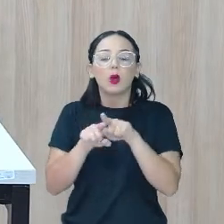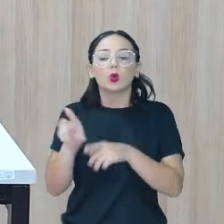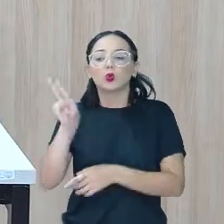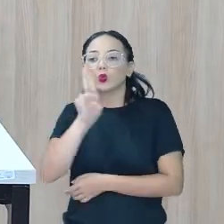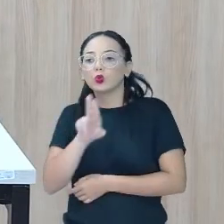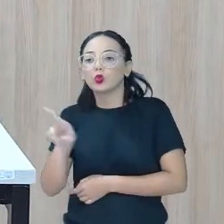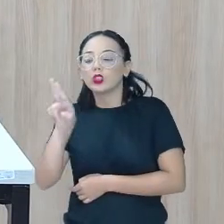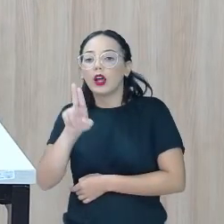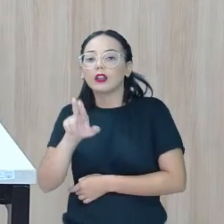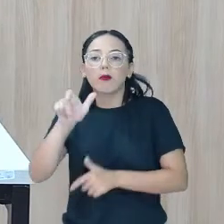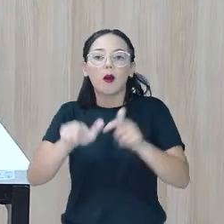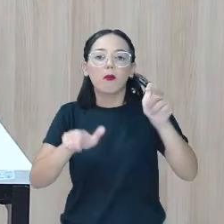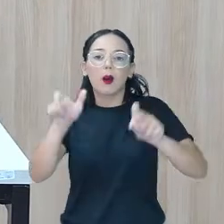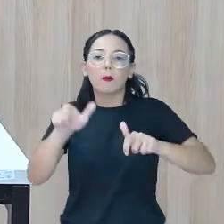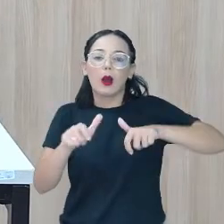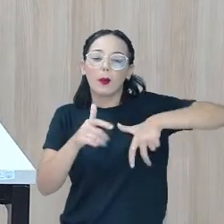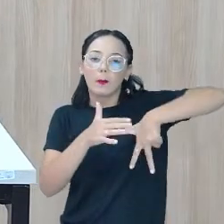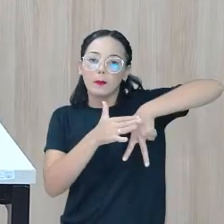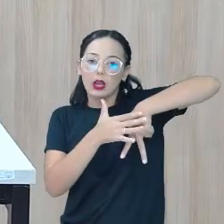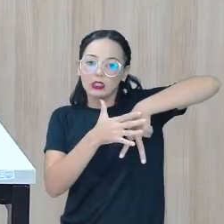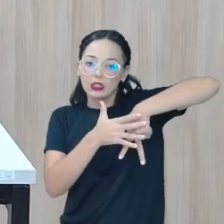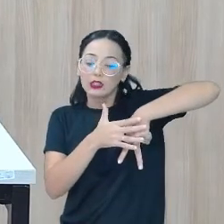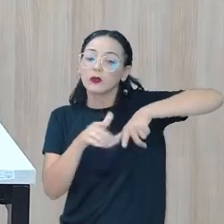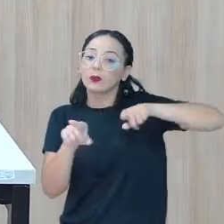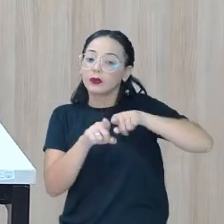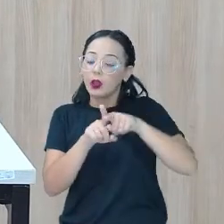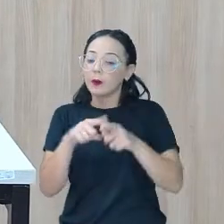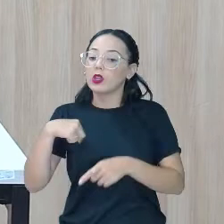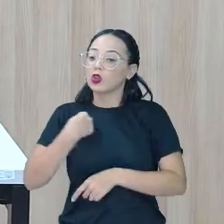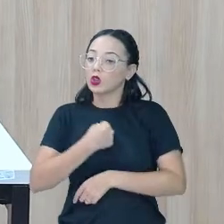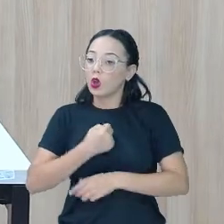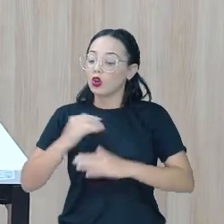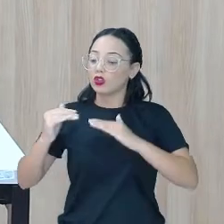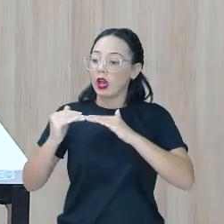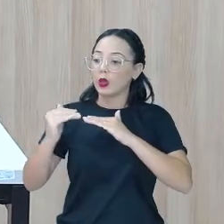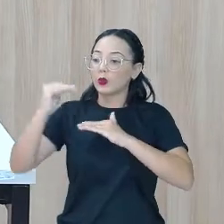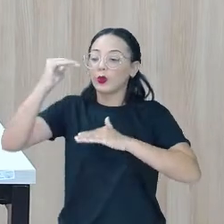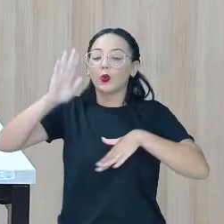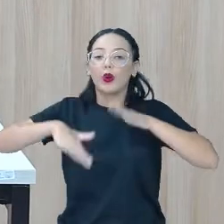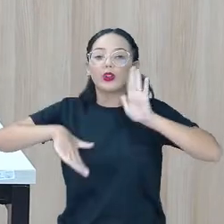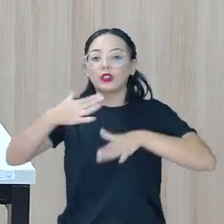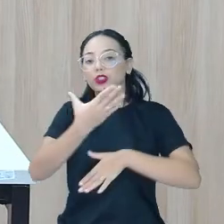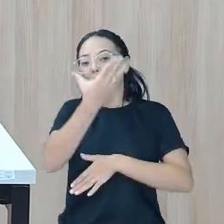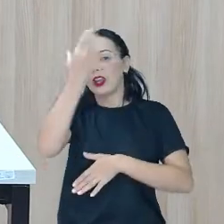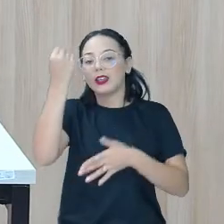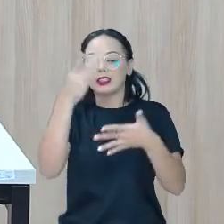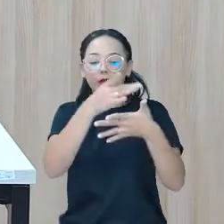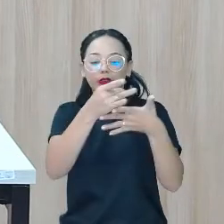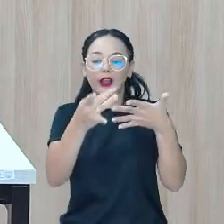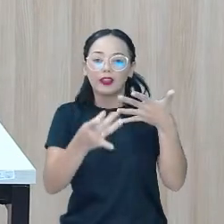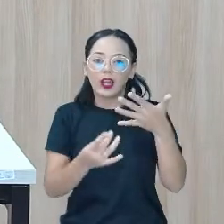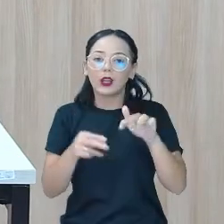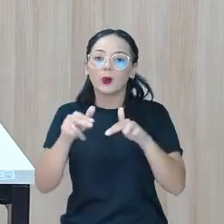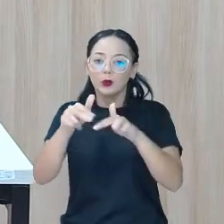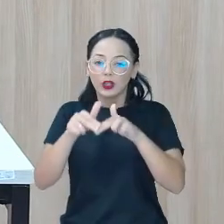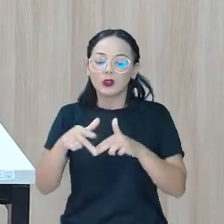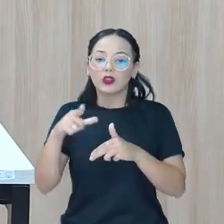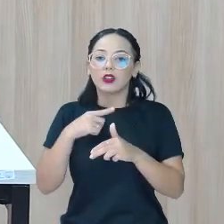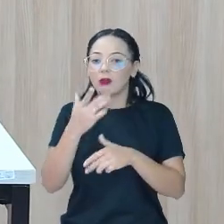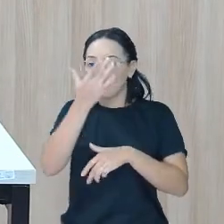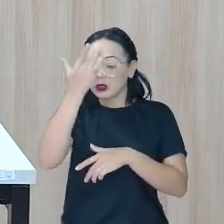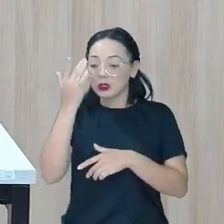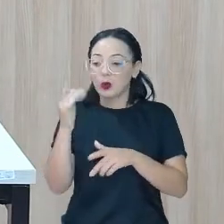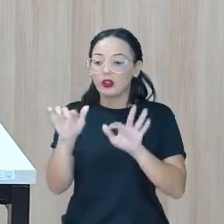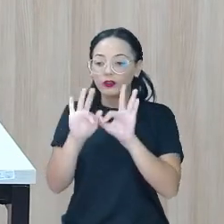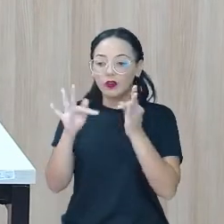para muitos pacientes. E nós, adultos, às vezes, né, esquecemos desses detalhes. E quando tem alguém da família que